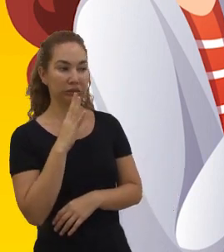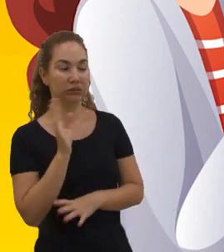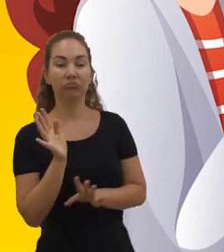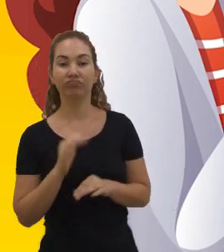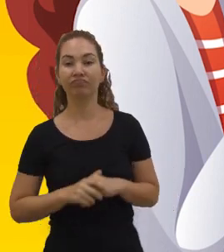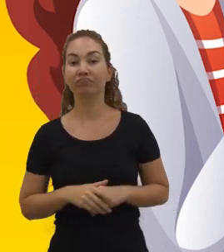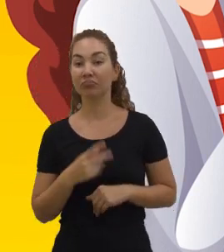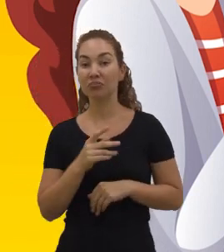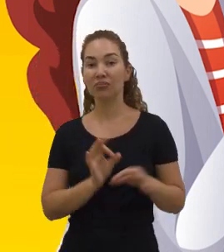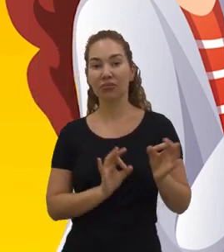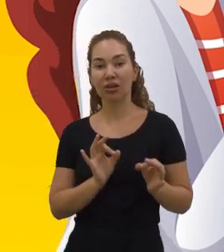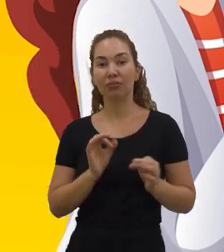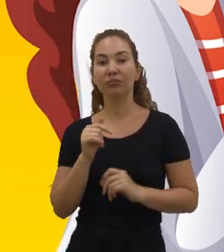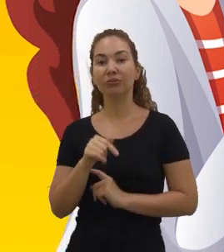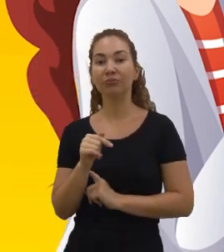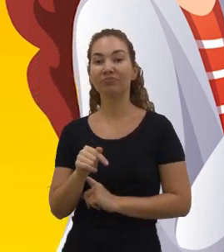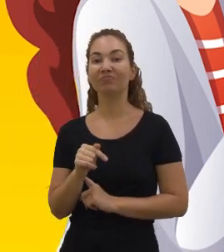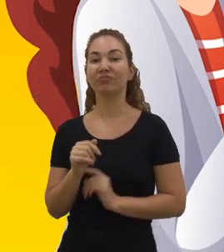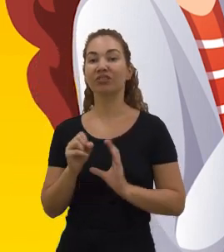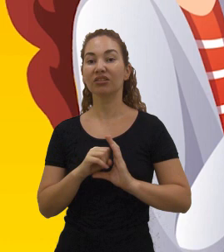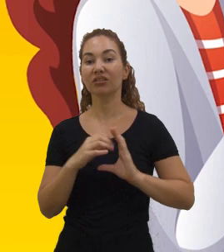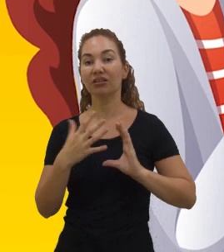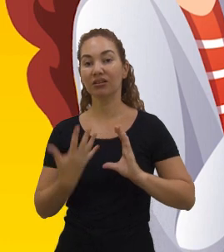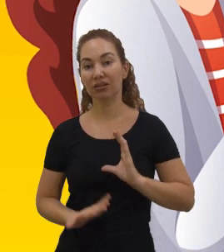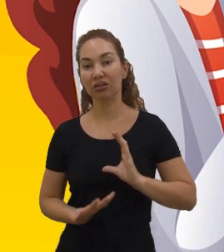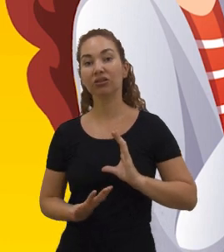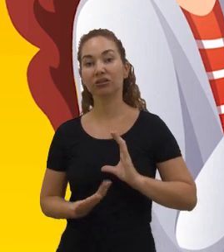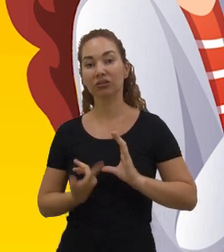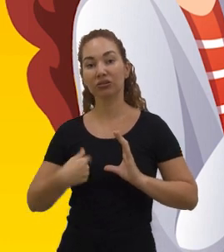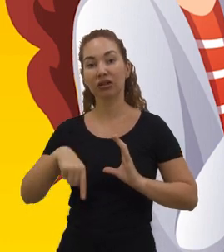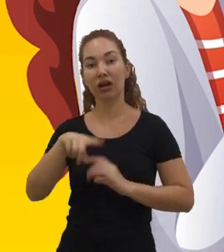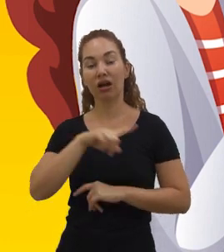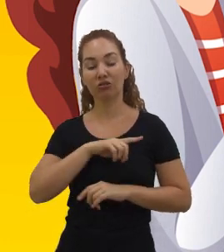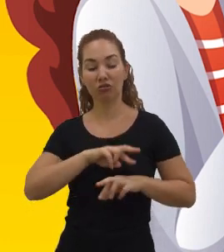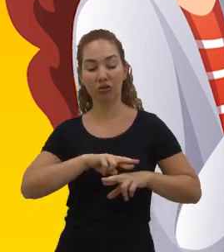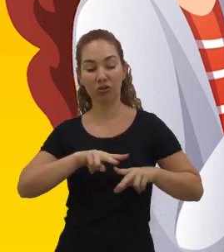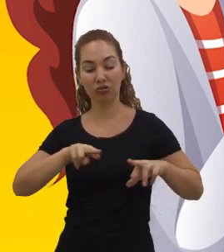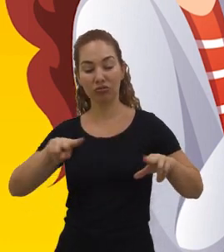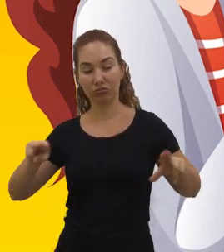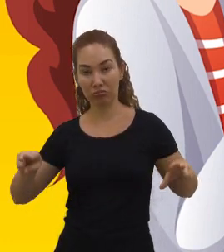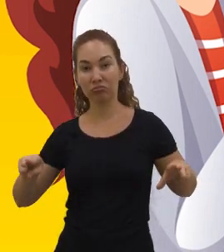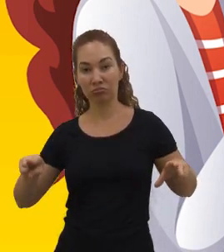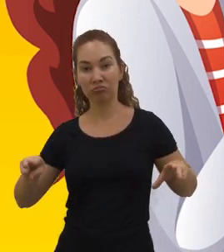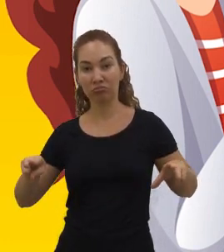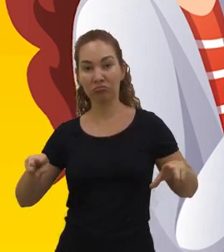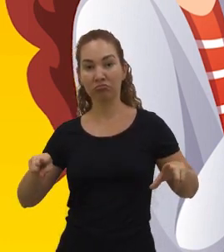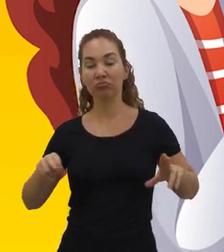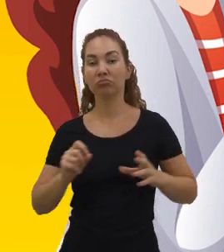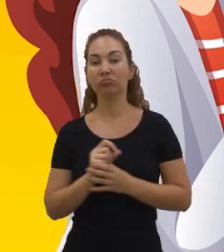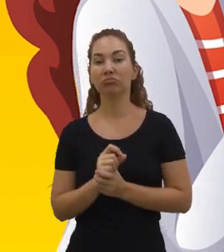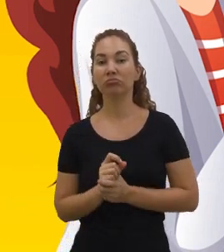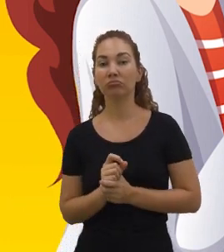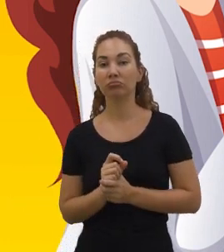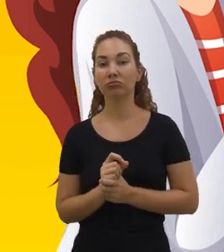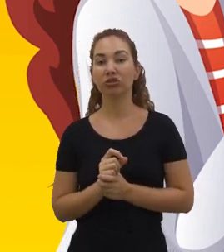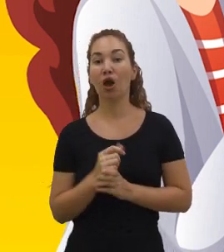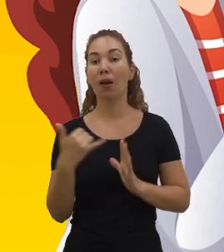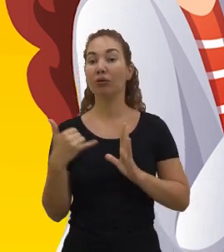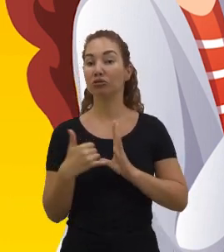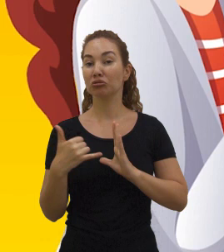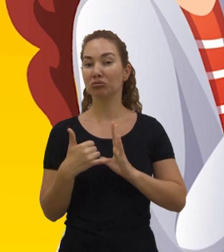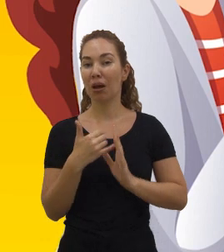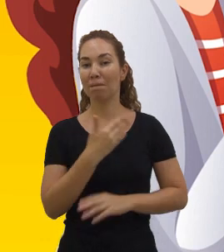projeto para caracterizar assim a nossa diversidade genômica, criar bancos de dados